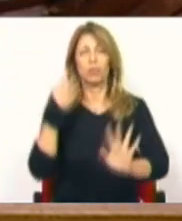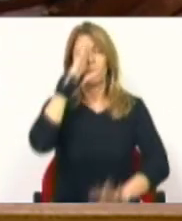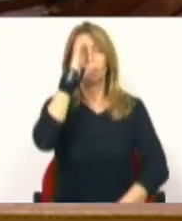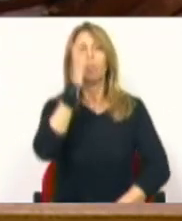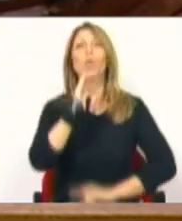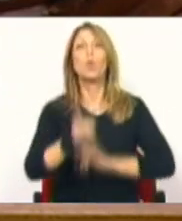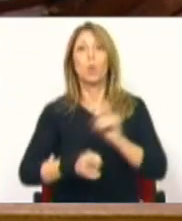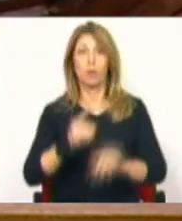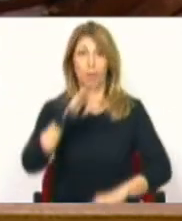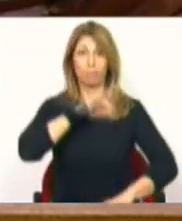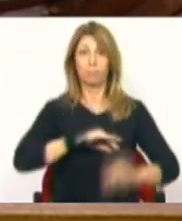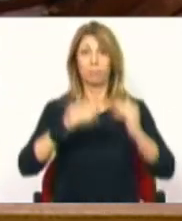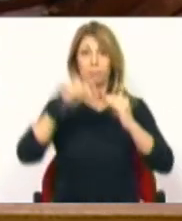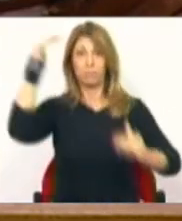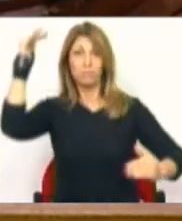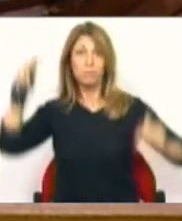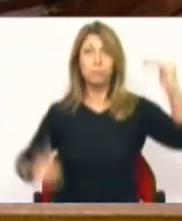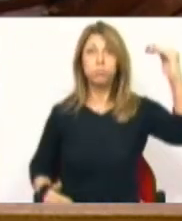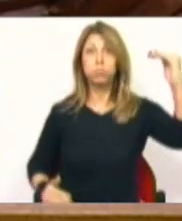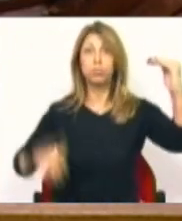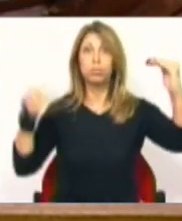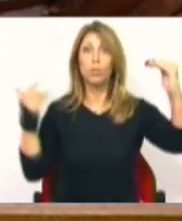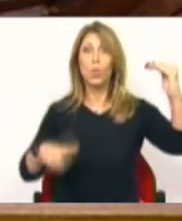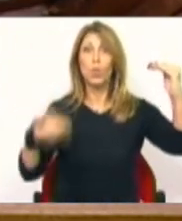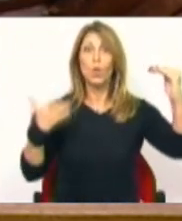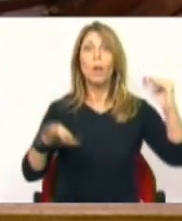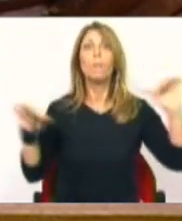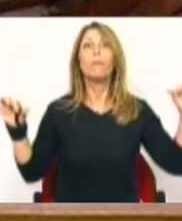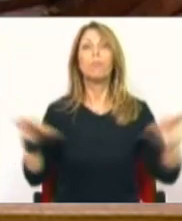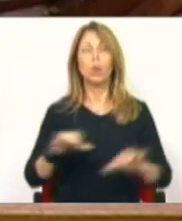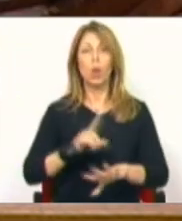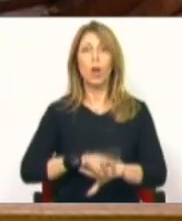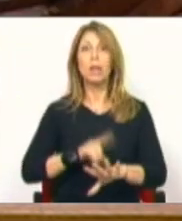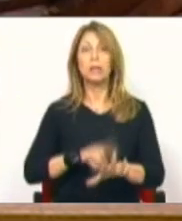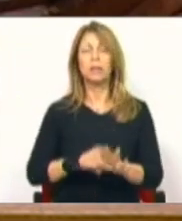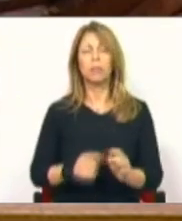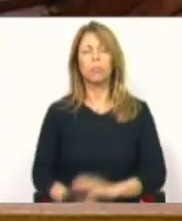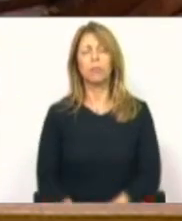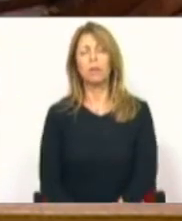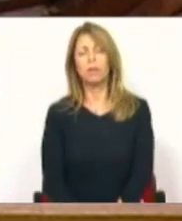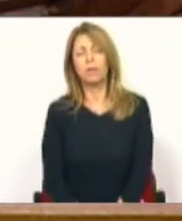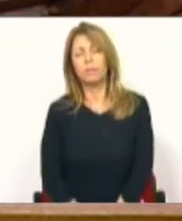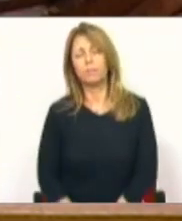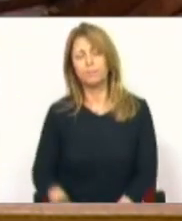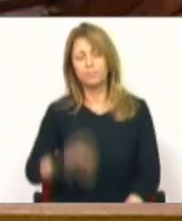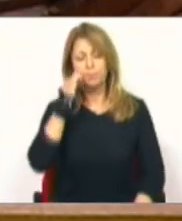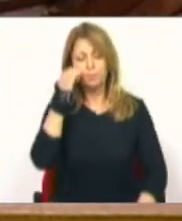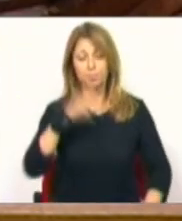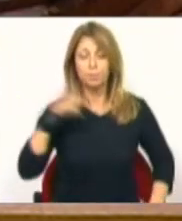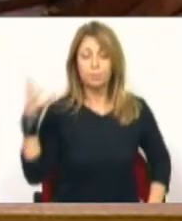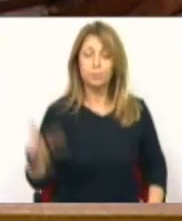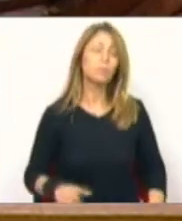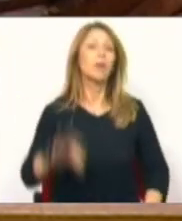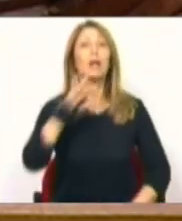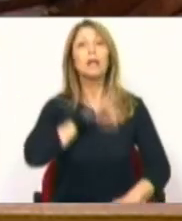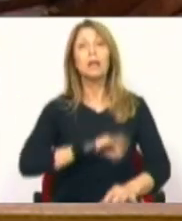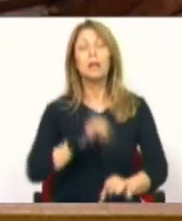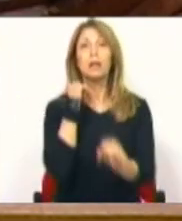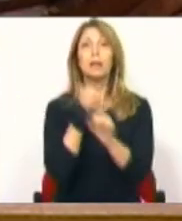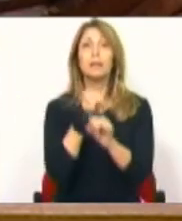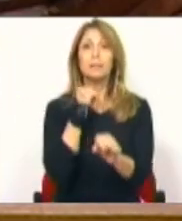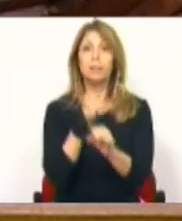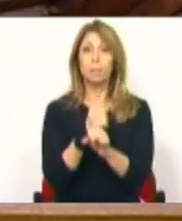salários tem aumentado agressivamente e durante o período da crise, em Portugal concretamente, enquanto os salários dos trabalhadores se